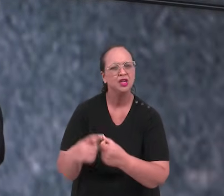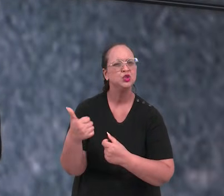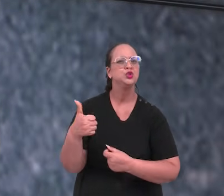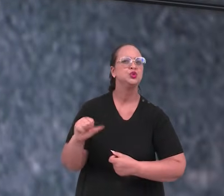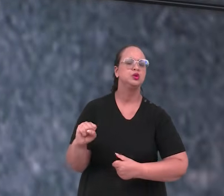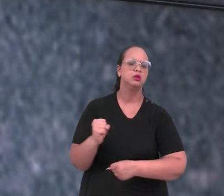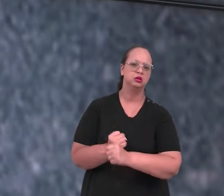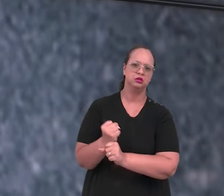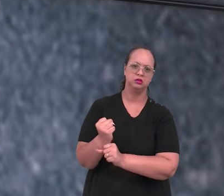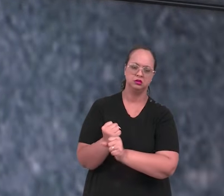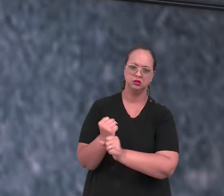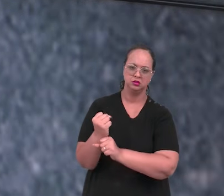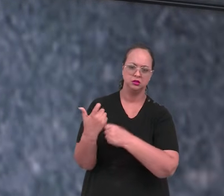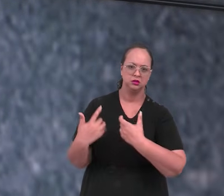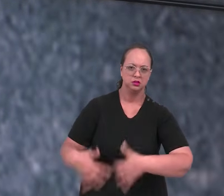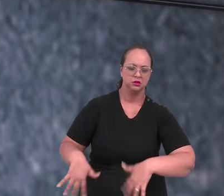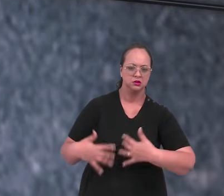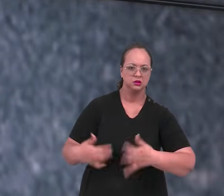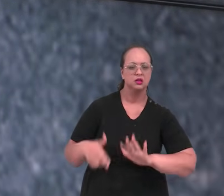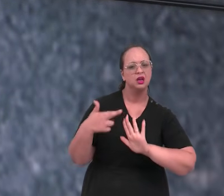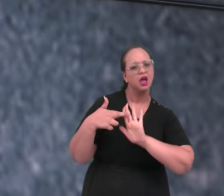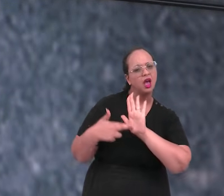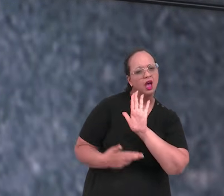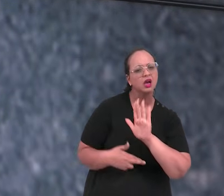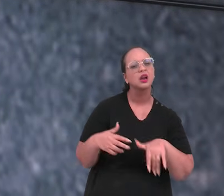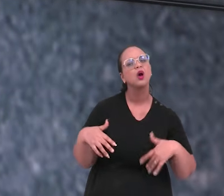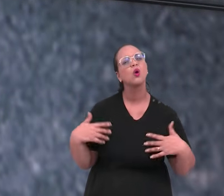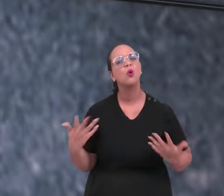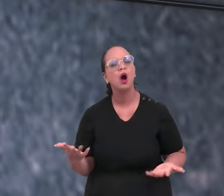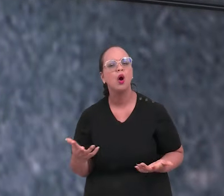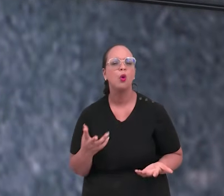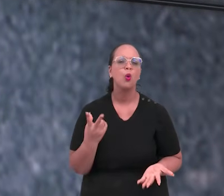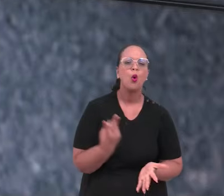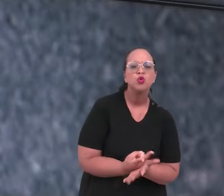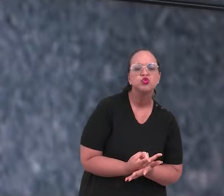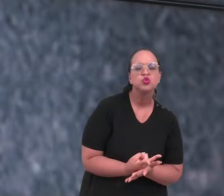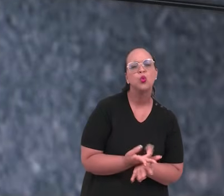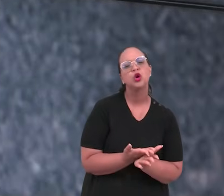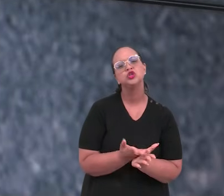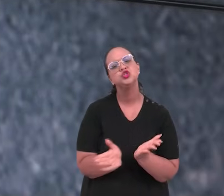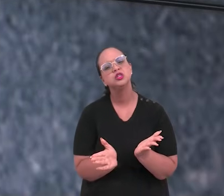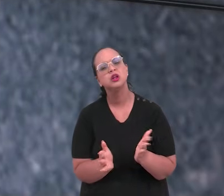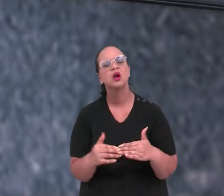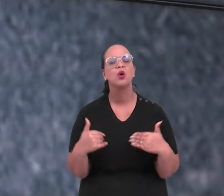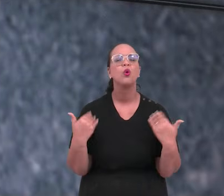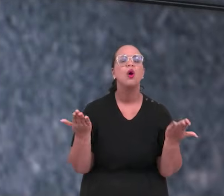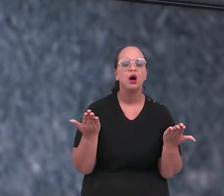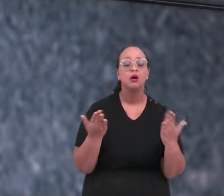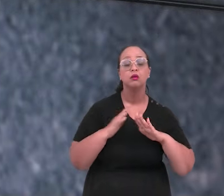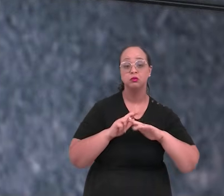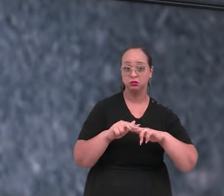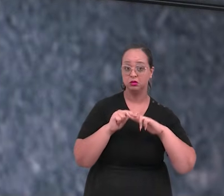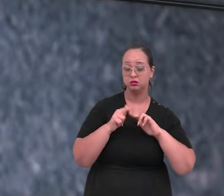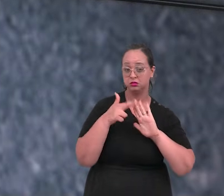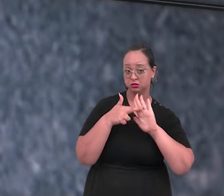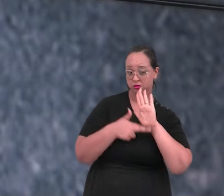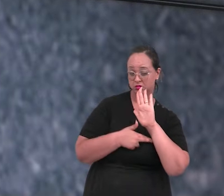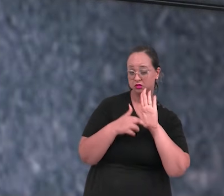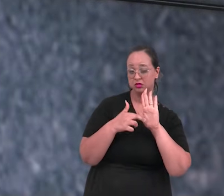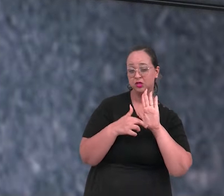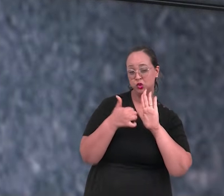igreja discutiu o cenário que estava acontecendo e tomou decisões. E nós gostaríamos de chamar a